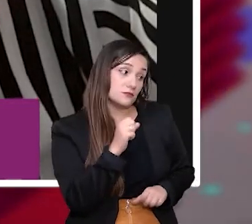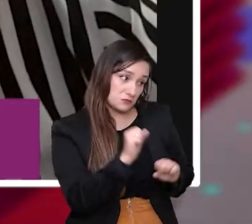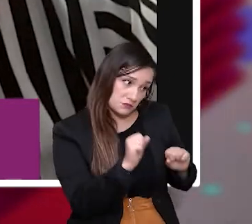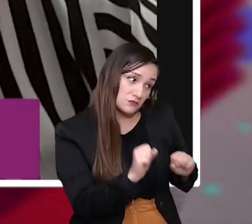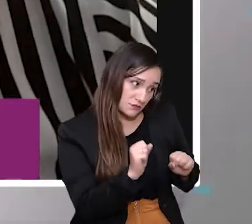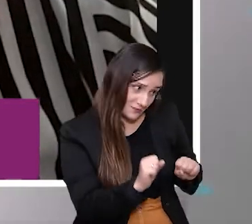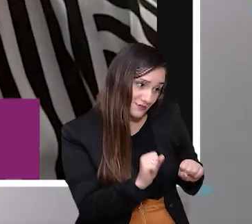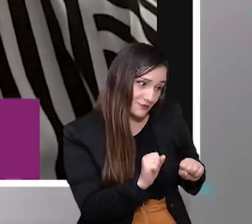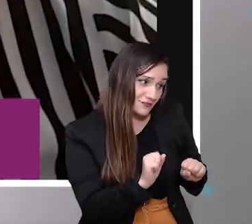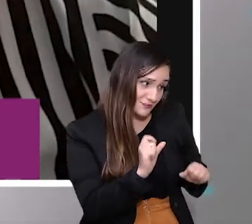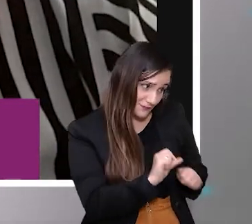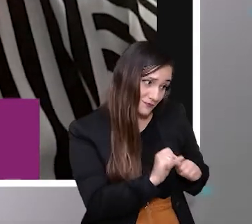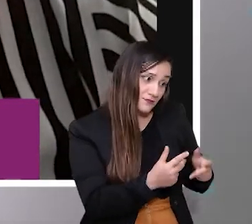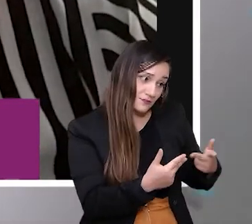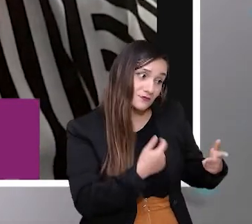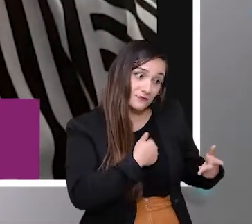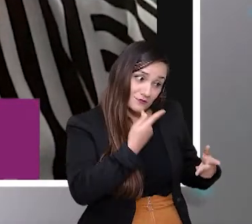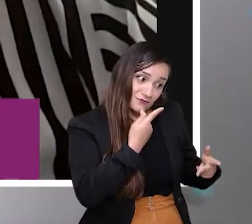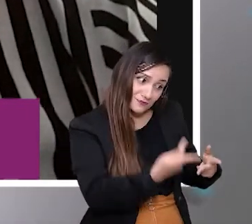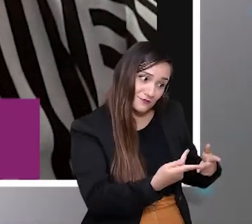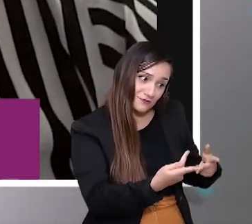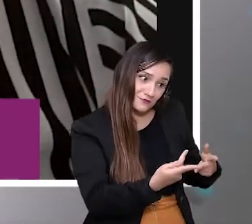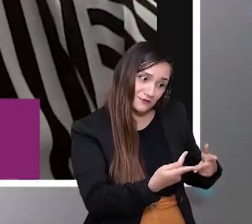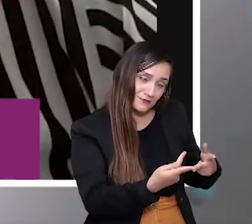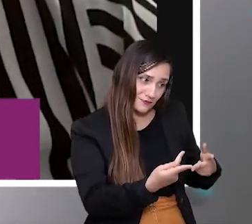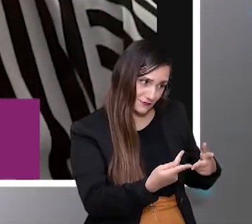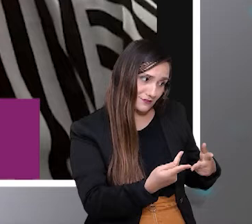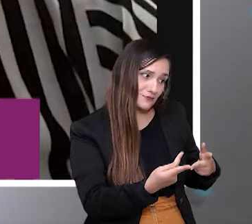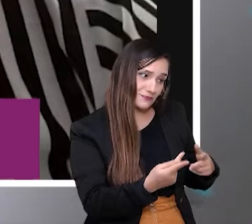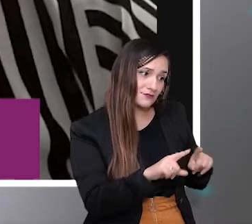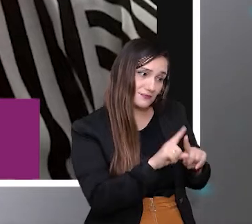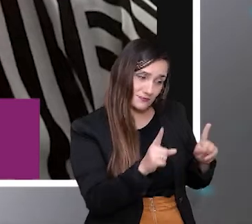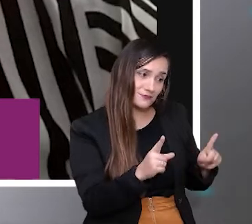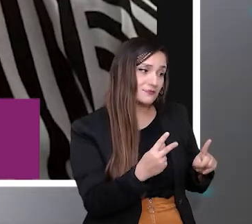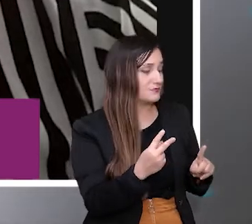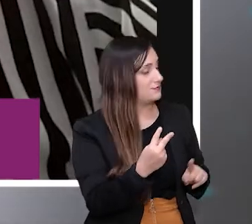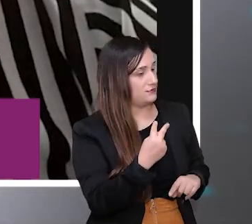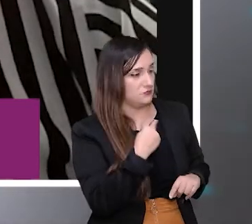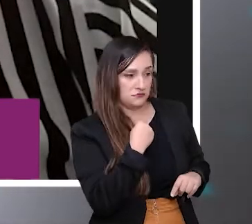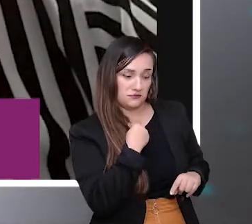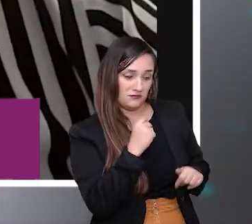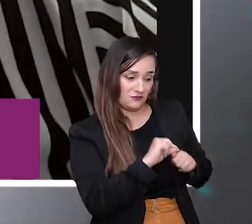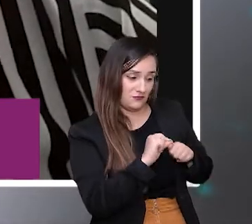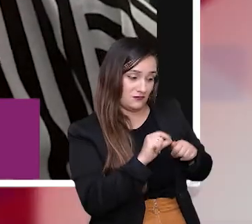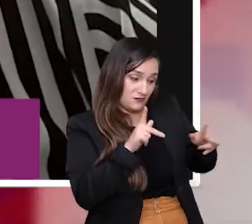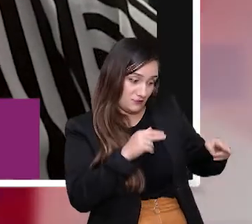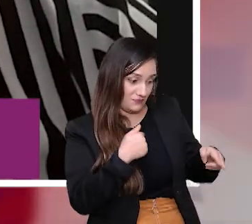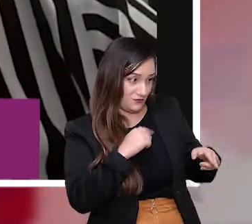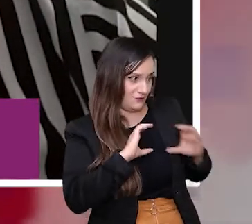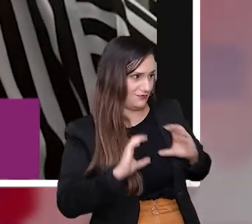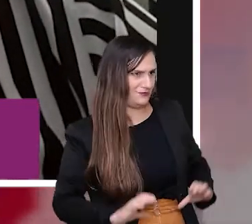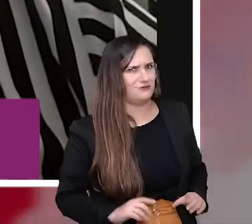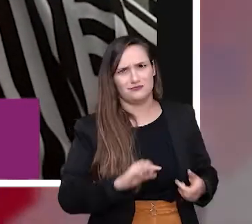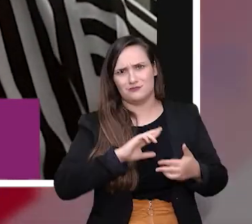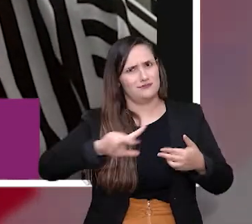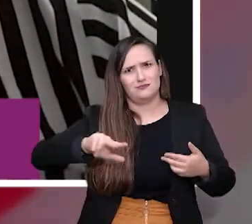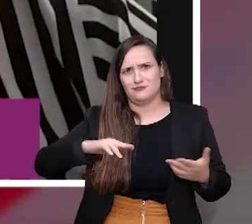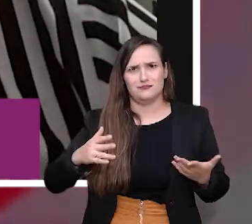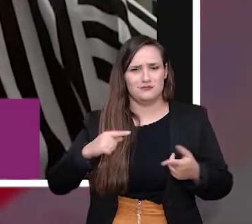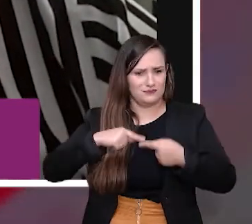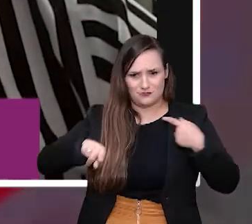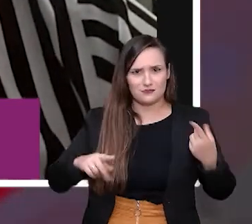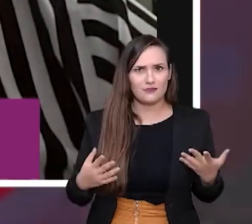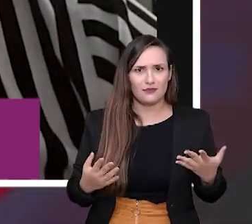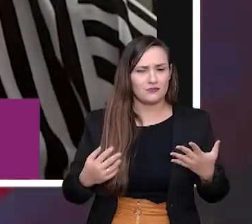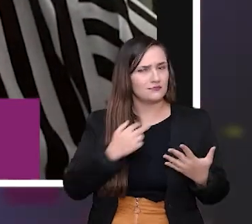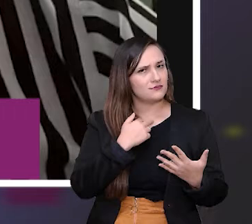que eu falo, mas não faça o que eu faço, né? Não existe. Então, a gente só consegue influenciar fazendo. E isso é muito importante, né? A gente precisa